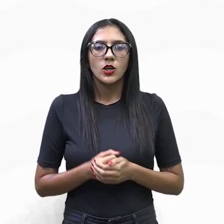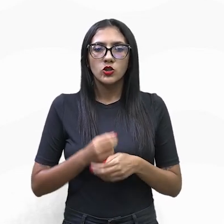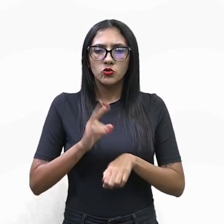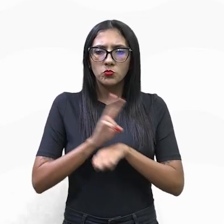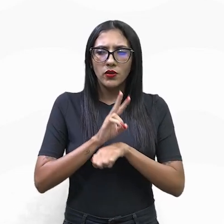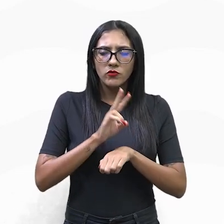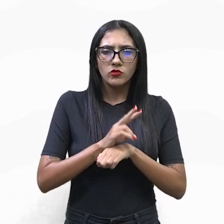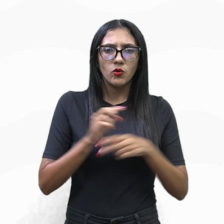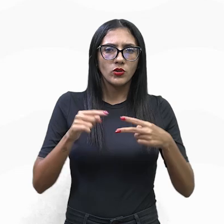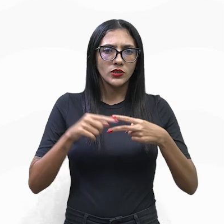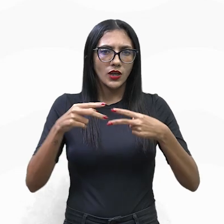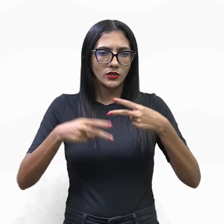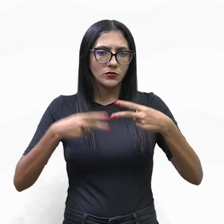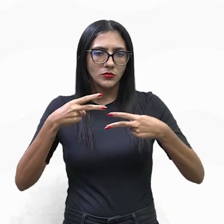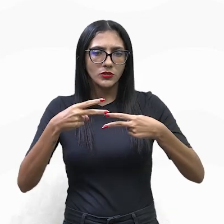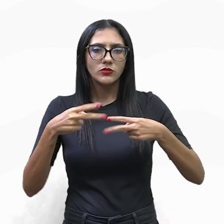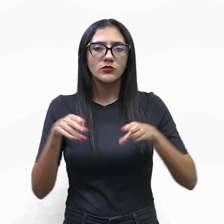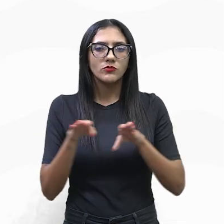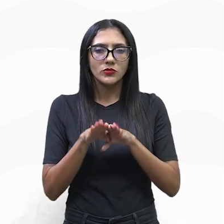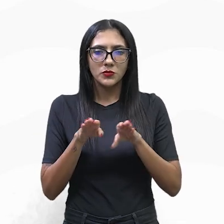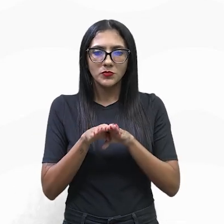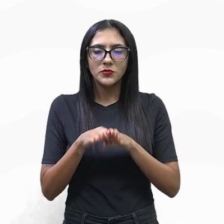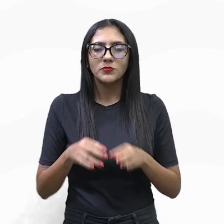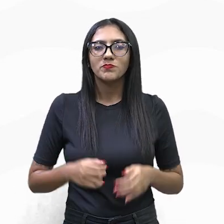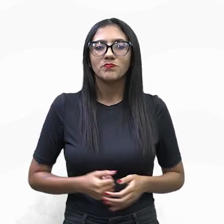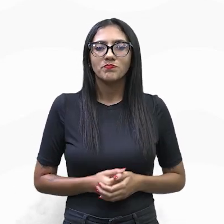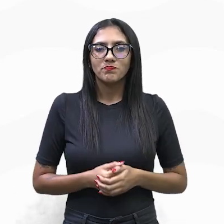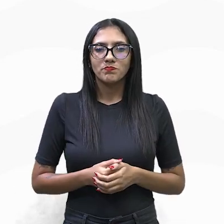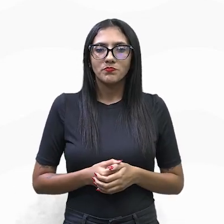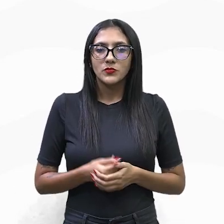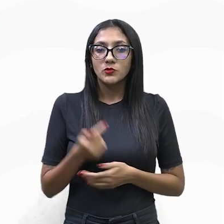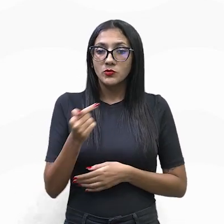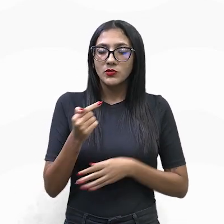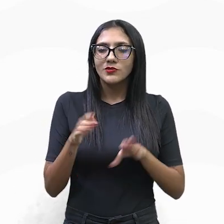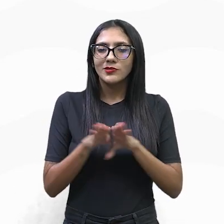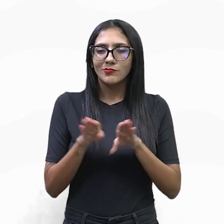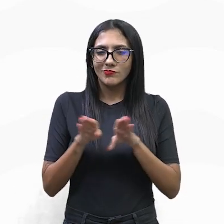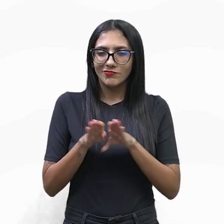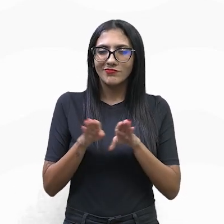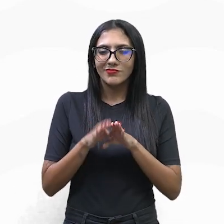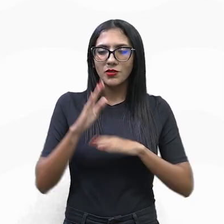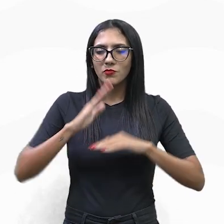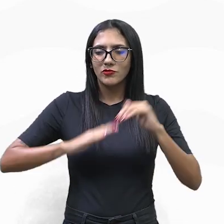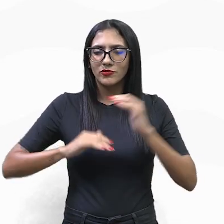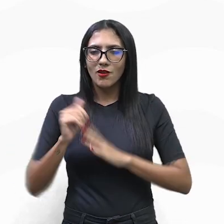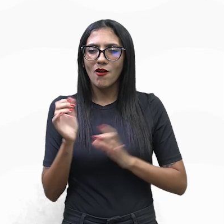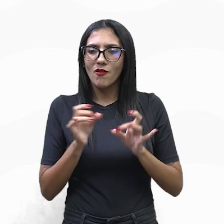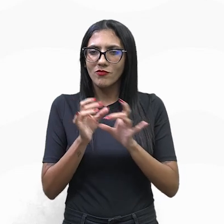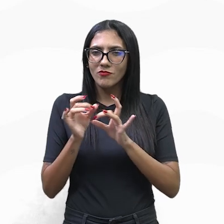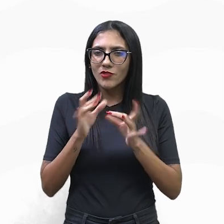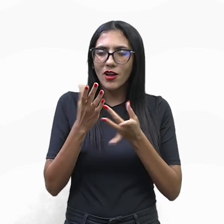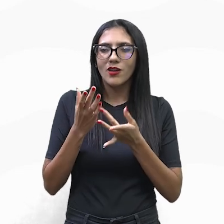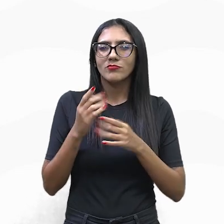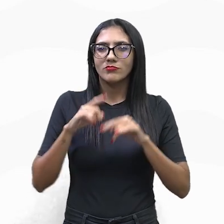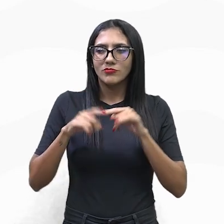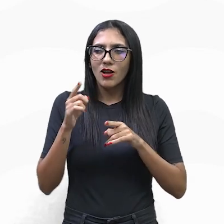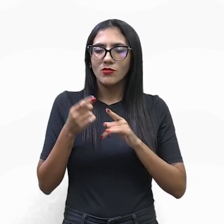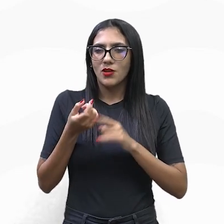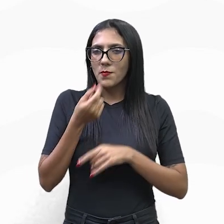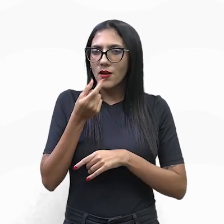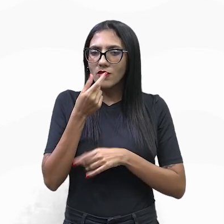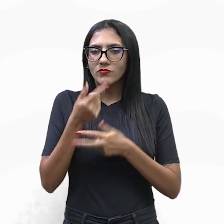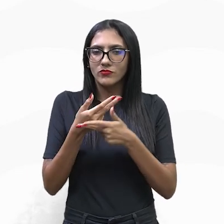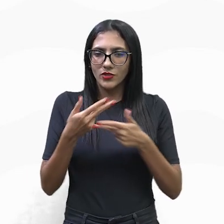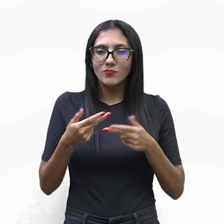com 96% de chance de não sofrer automação, e ainda tem o farmacêutico, né? Aquele que produz medicamento e tudo mais. Olha